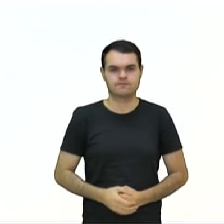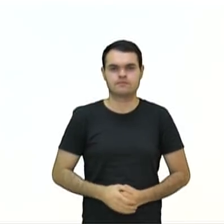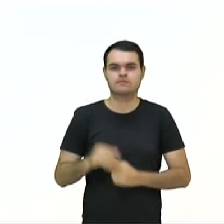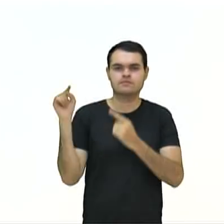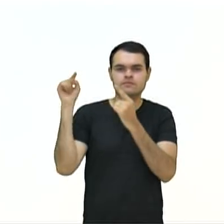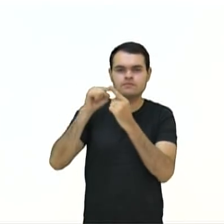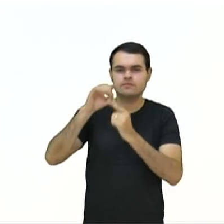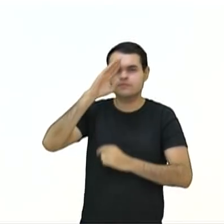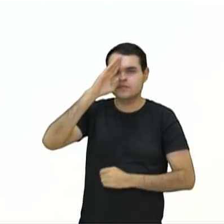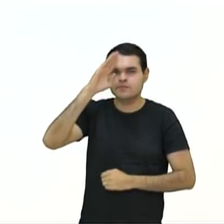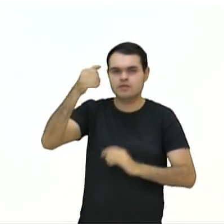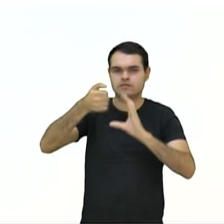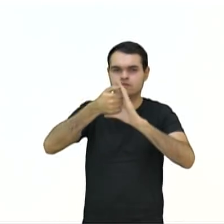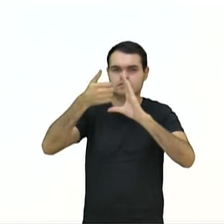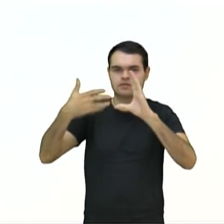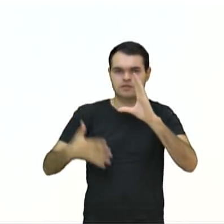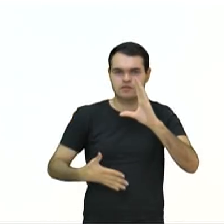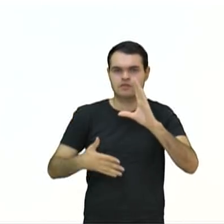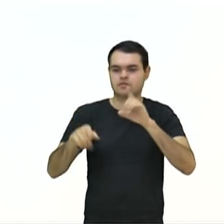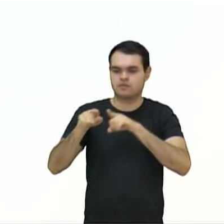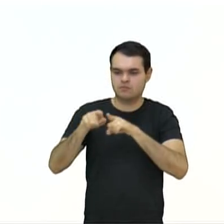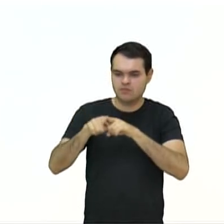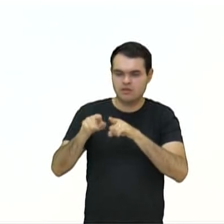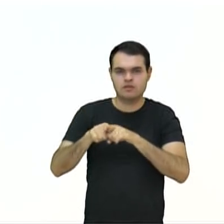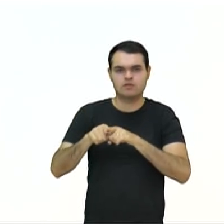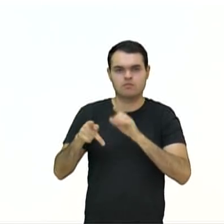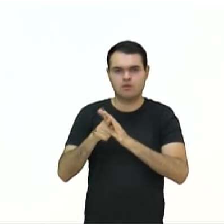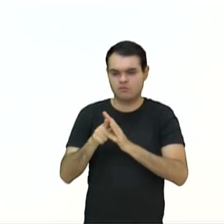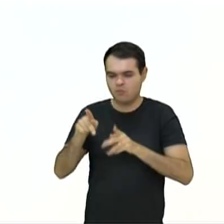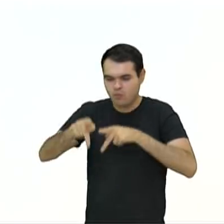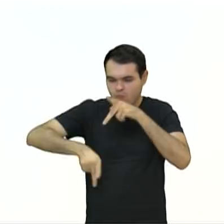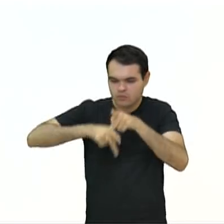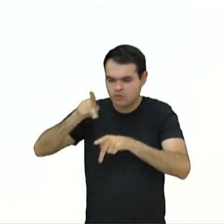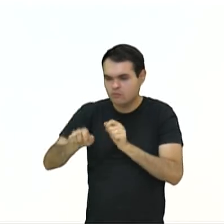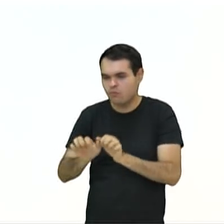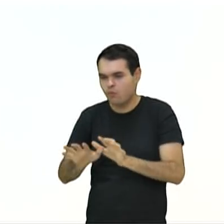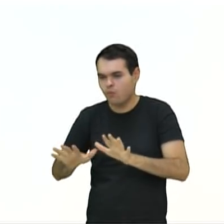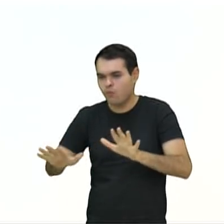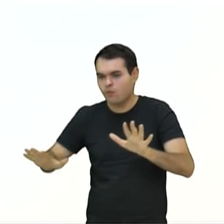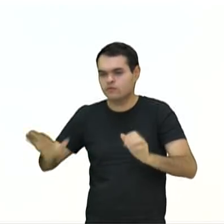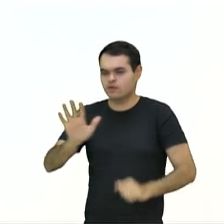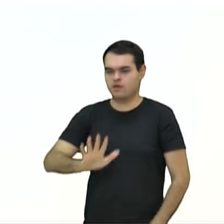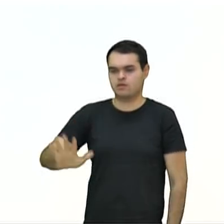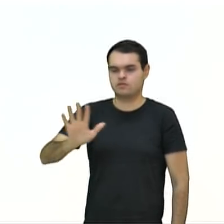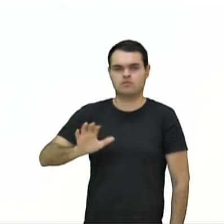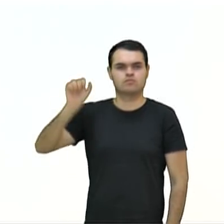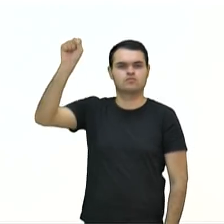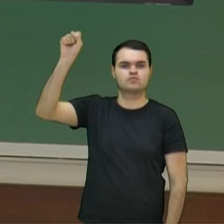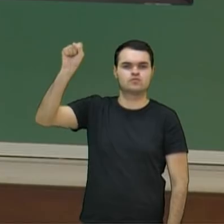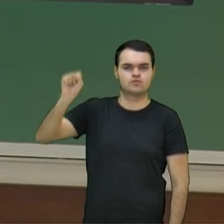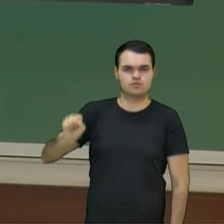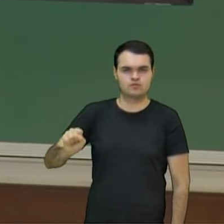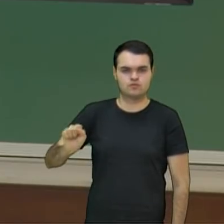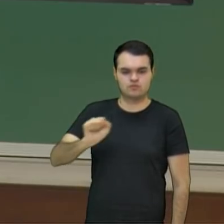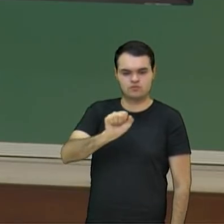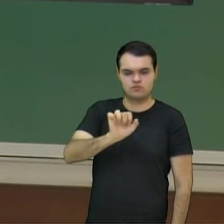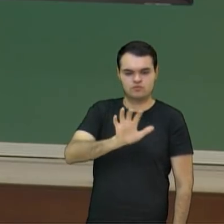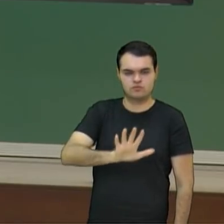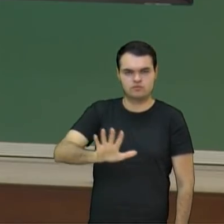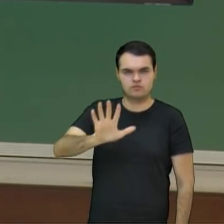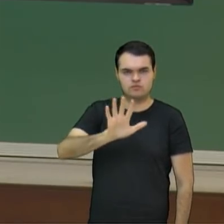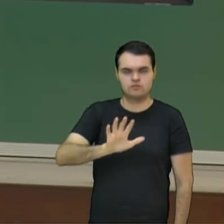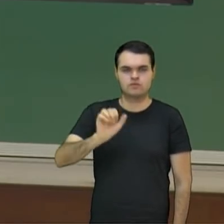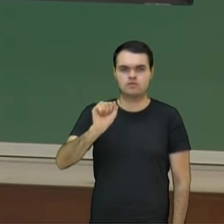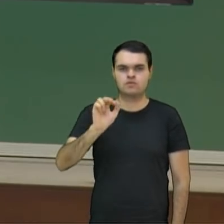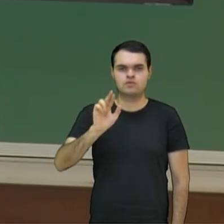as principais características e movimentos de ocupação da região sudeste. Então, o que nós queremos entender hoje? Como se